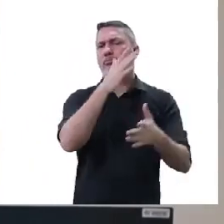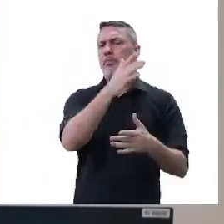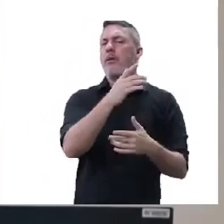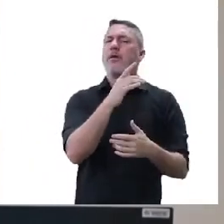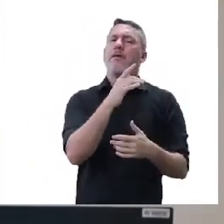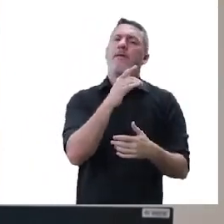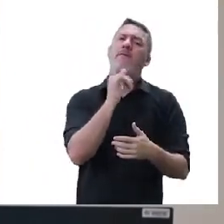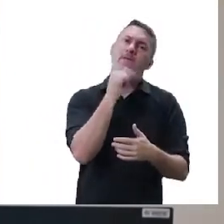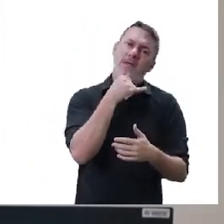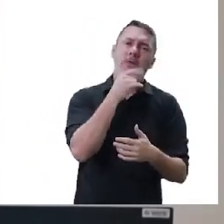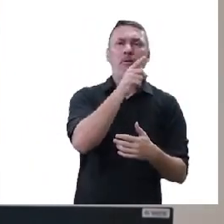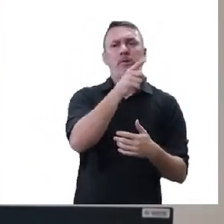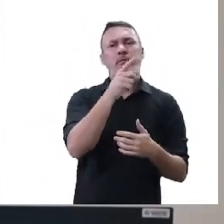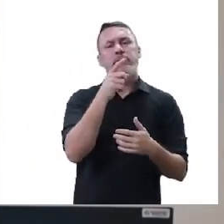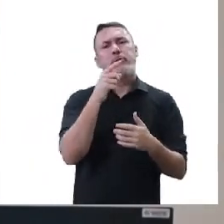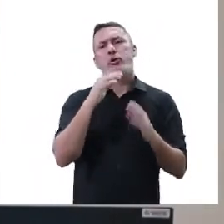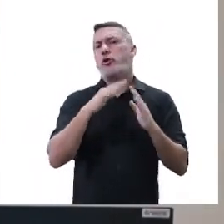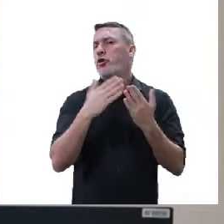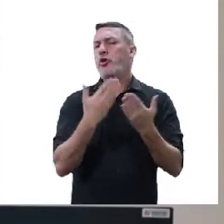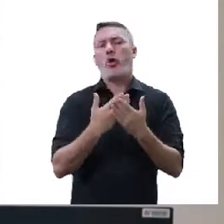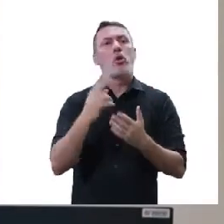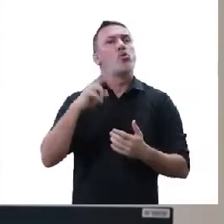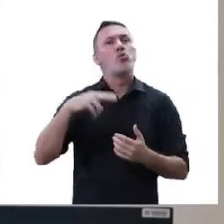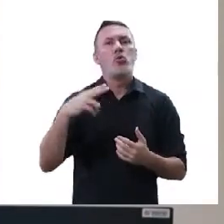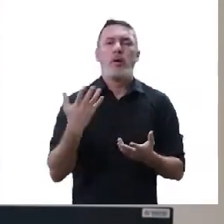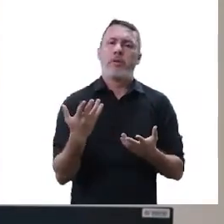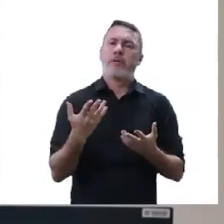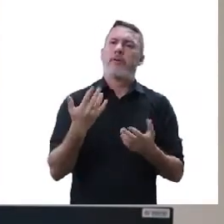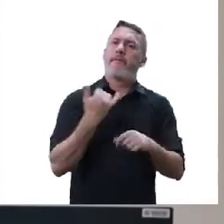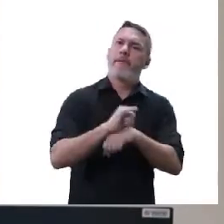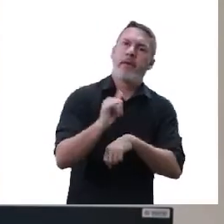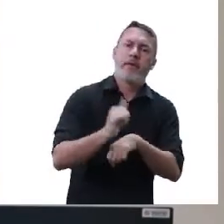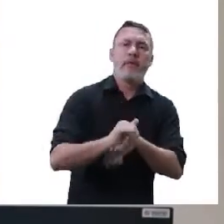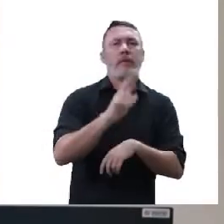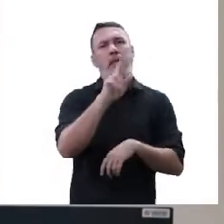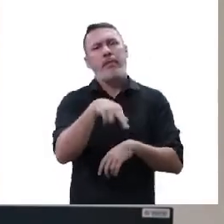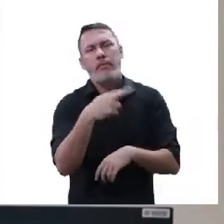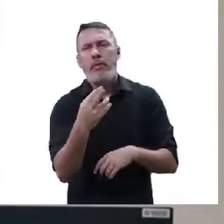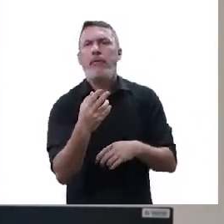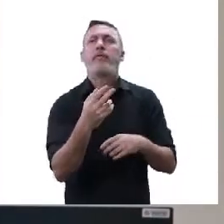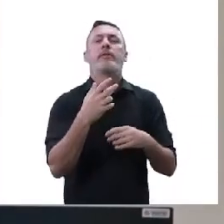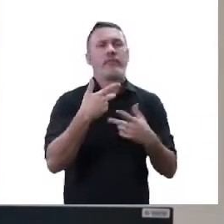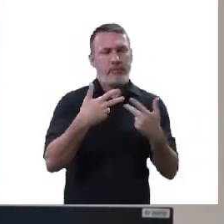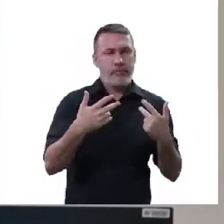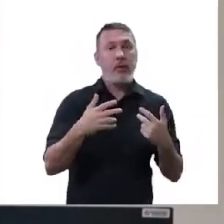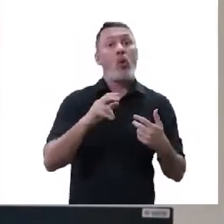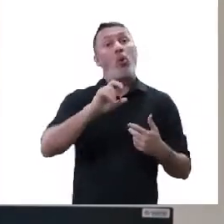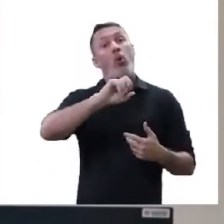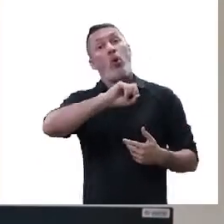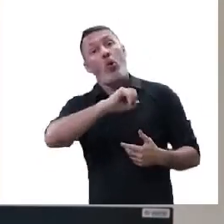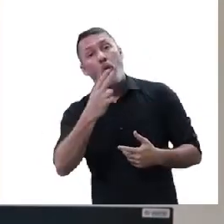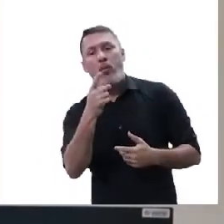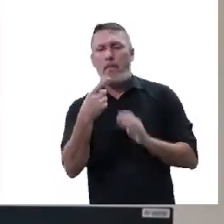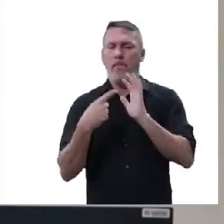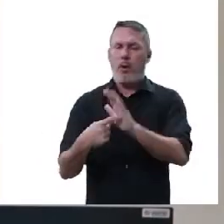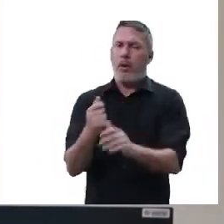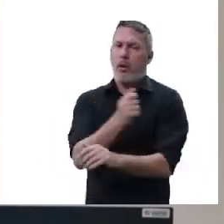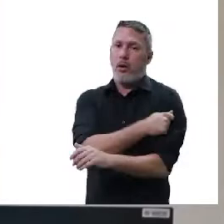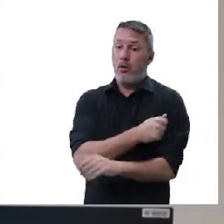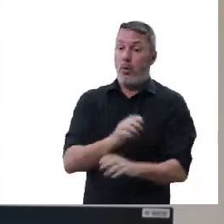brasileira, não, infelizmente, não tiveram acesso ao estudo. Ou mostrar ao aluno, naquele período,